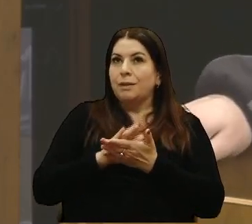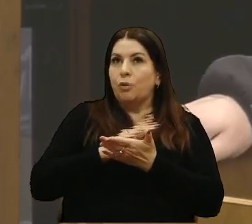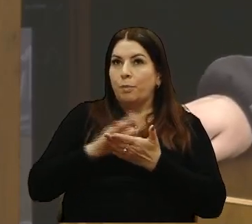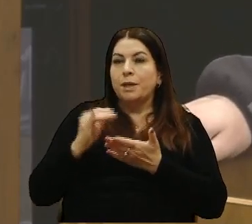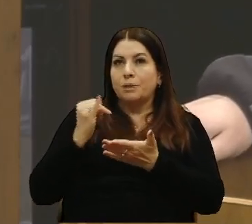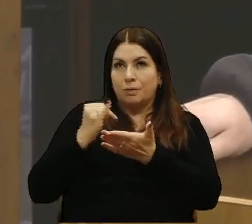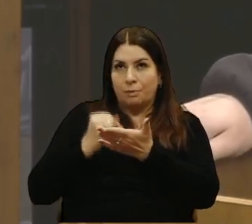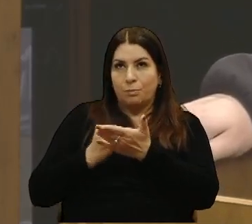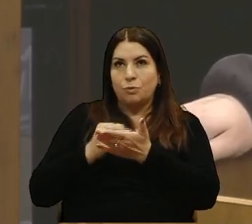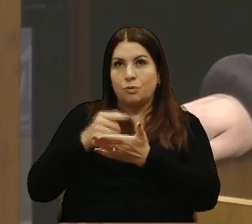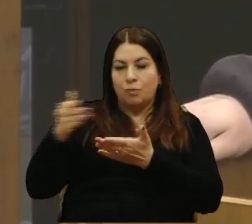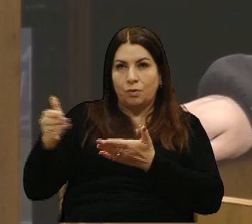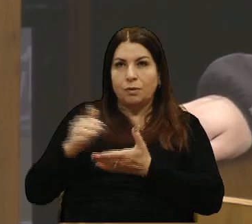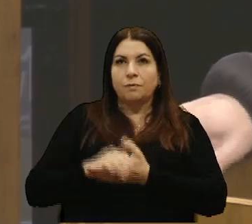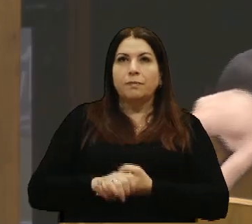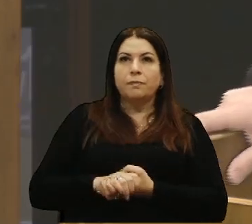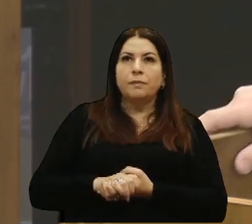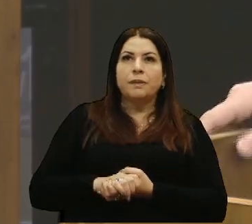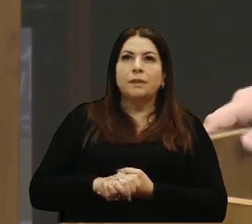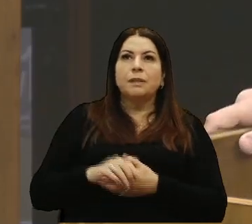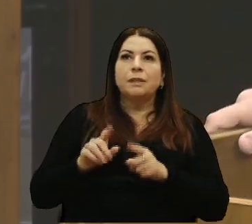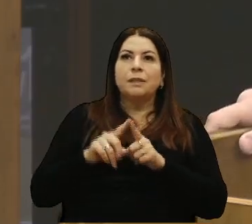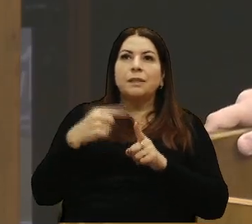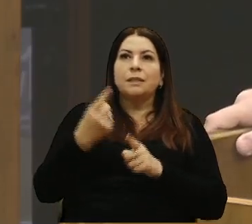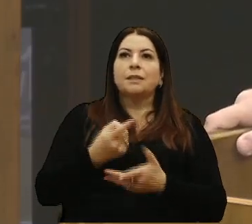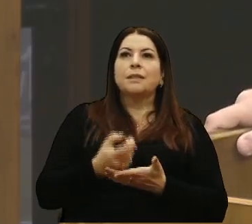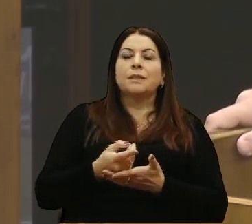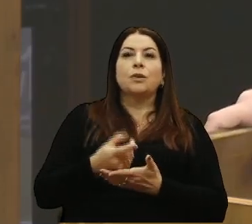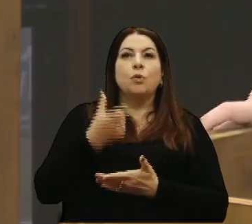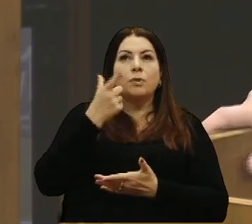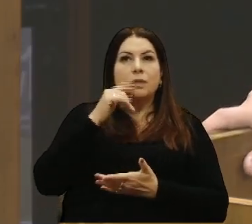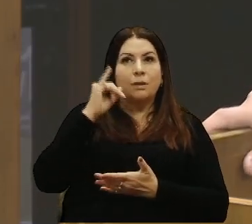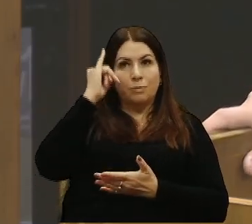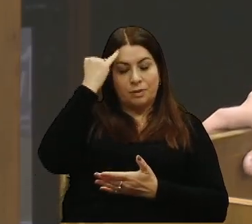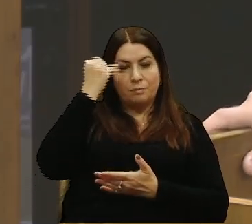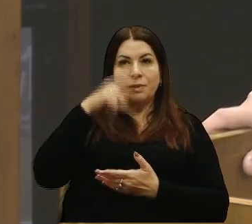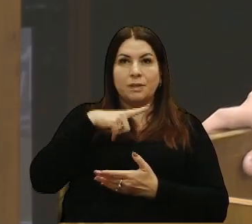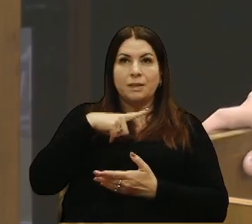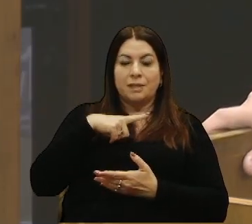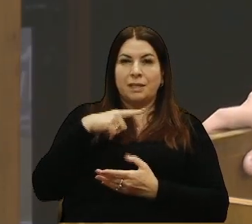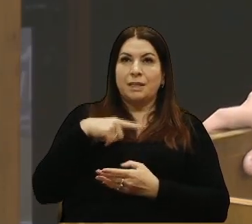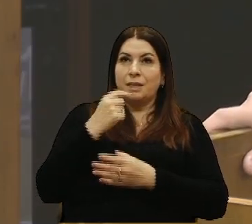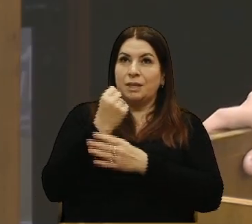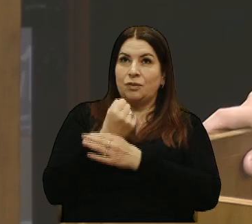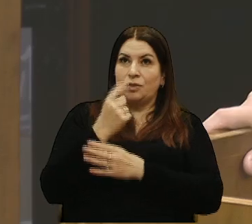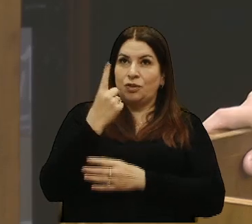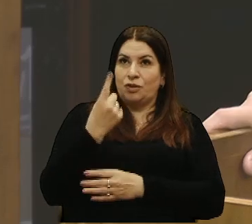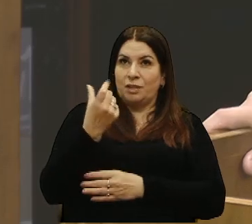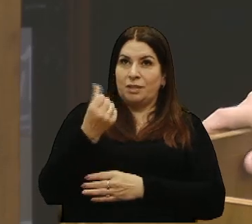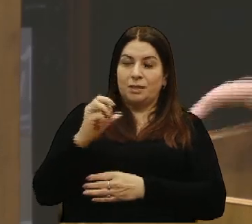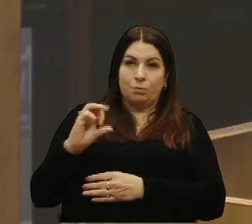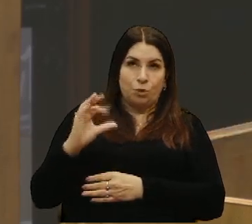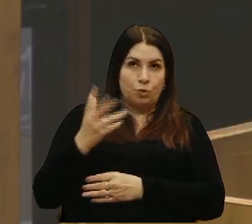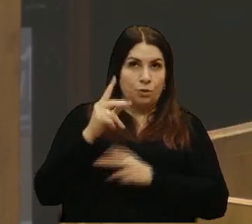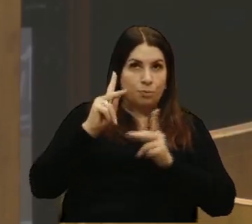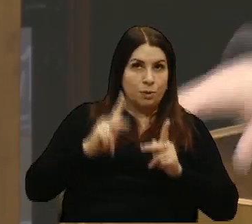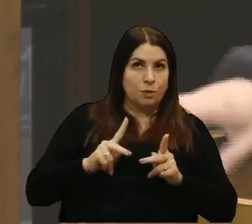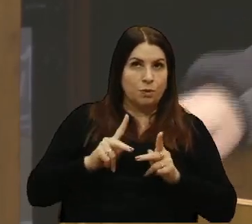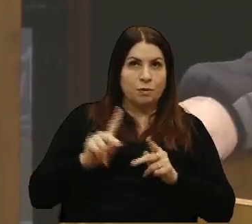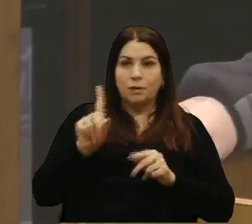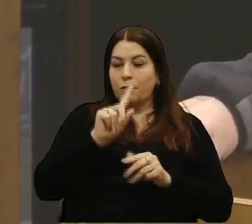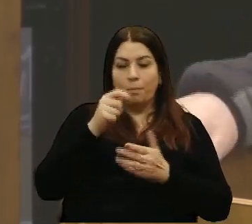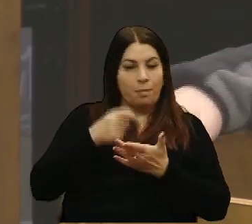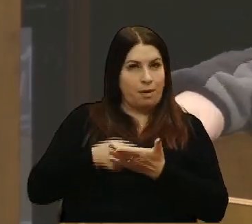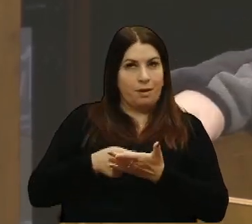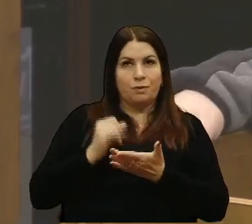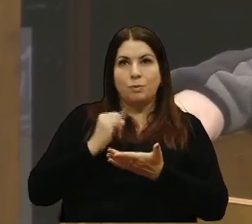tributados a partir de agora. E nós conseguimos, vereador Zé D'Ambrosio, garantir que 16 milhões de pessoas fiquem isentas